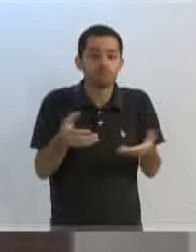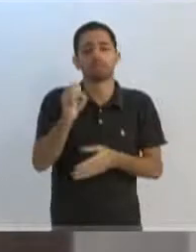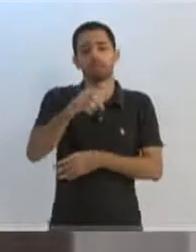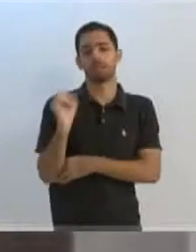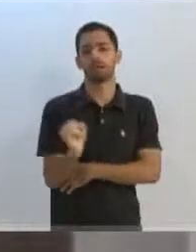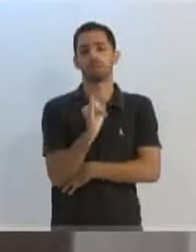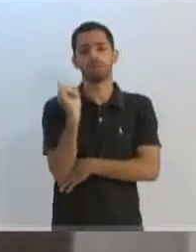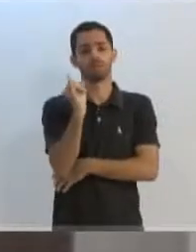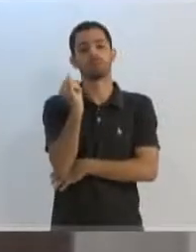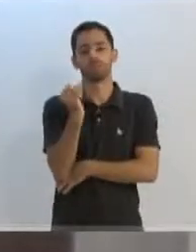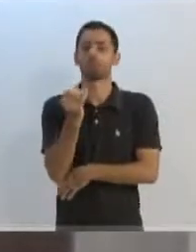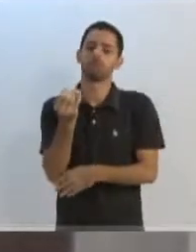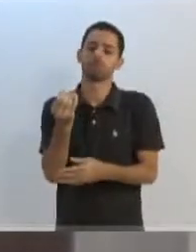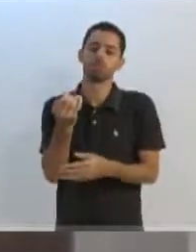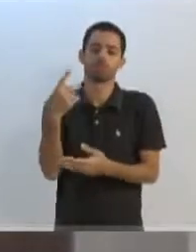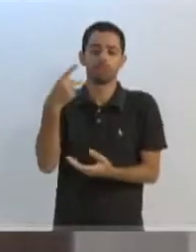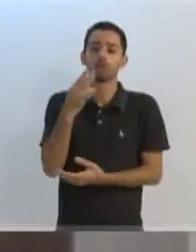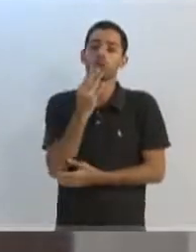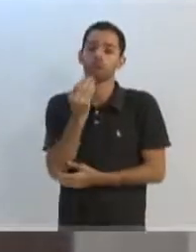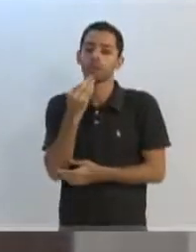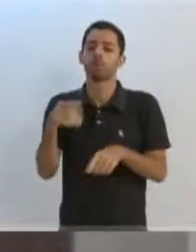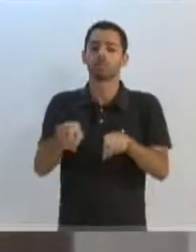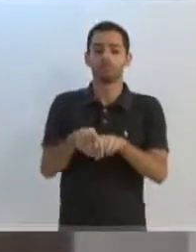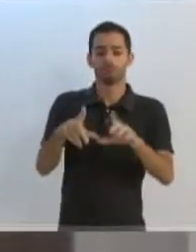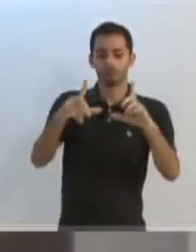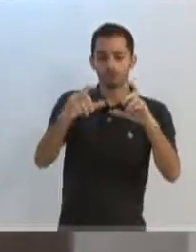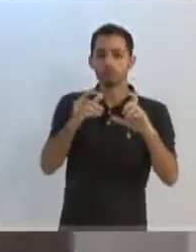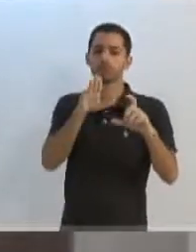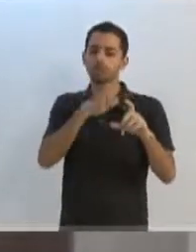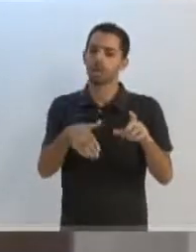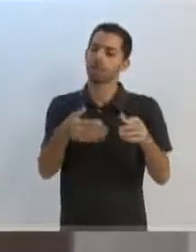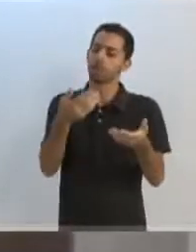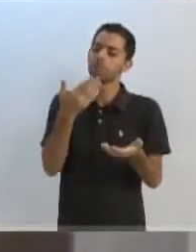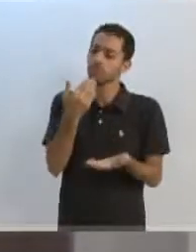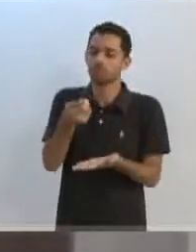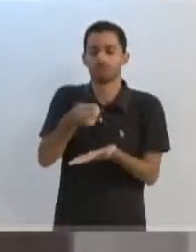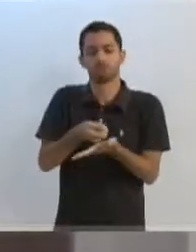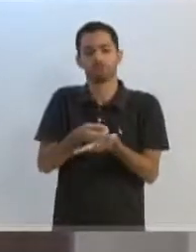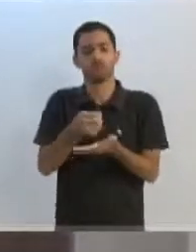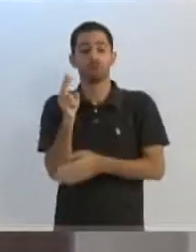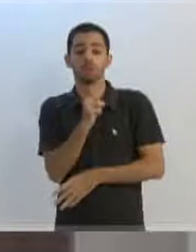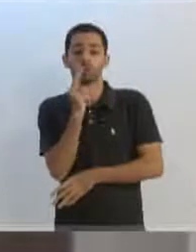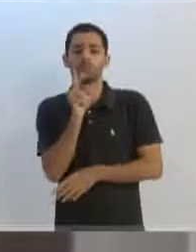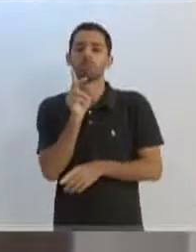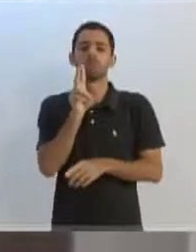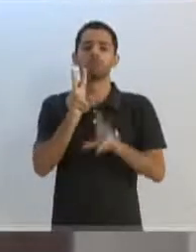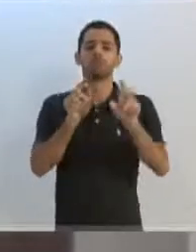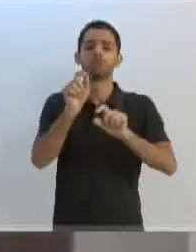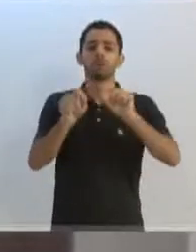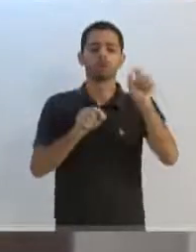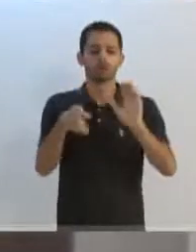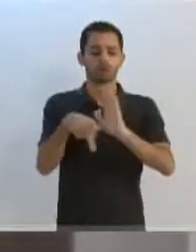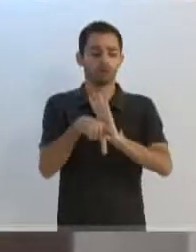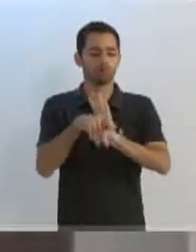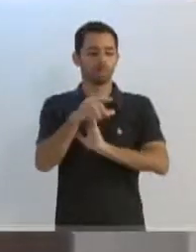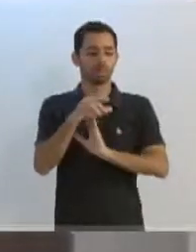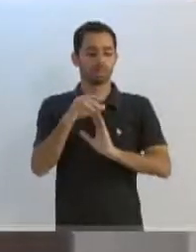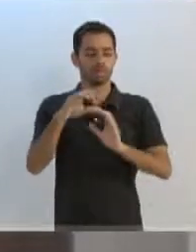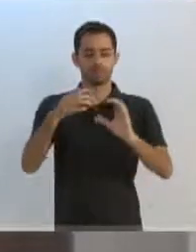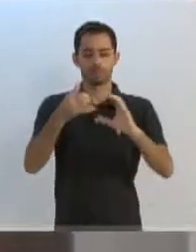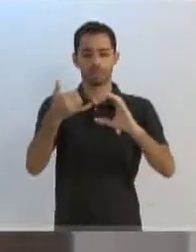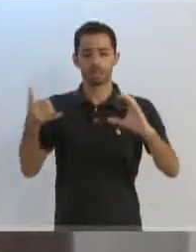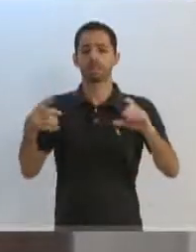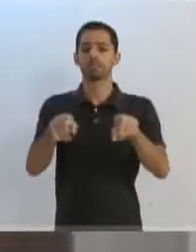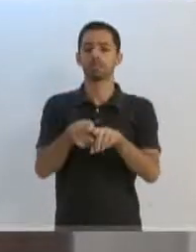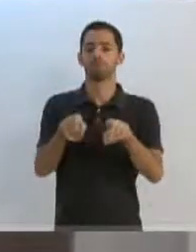o vereador tem fotos na tarde de de hoje também quero fazer uma cobrança urgente com ela relacionada à celesc com relação à situação em que se